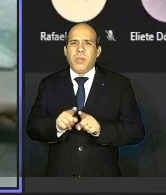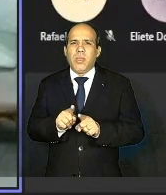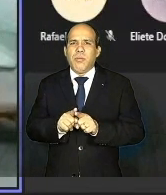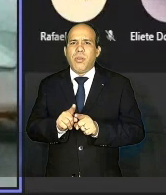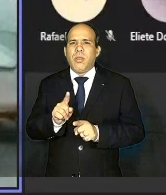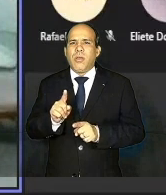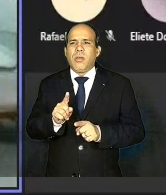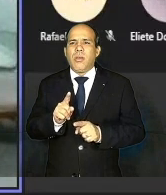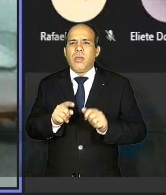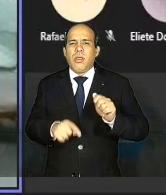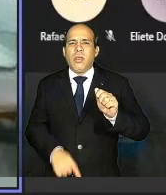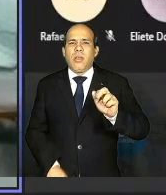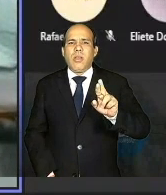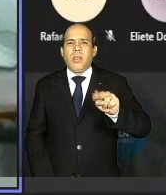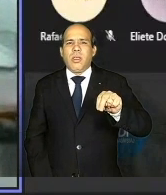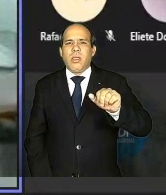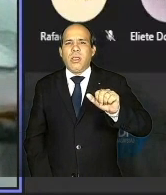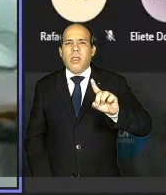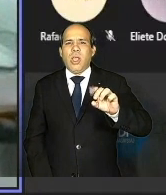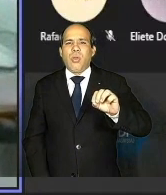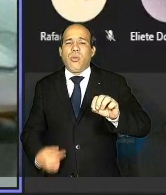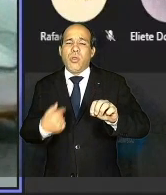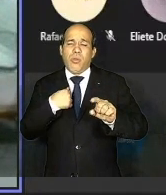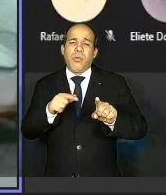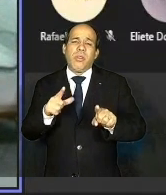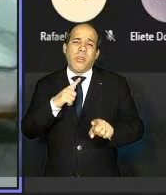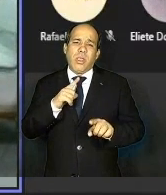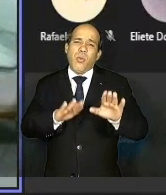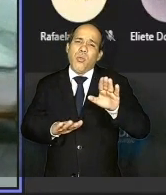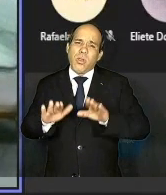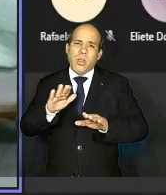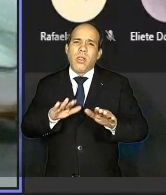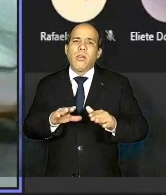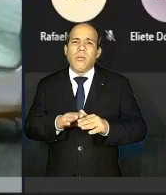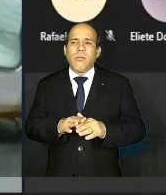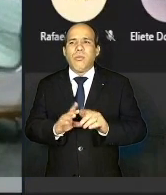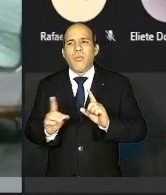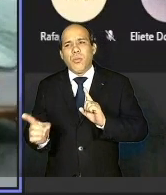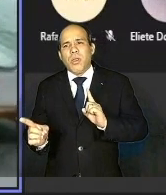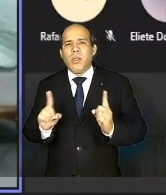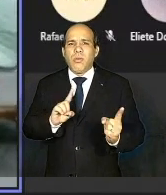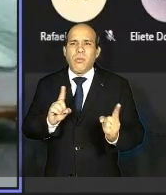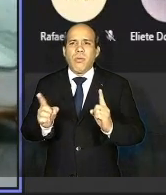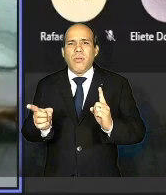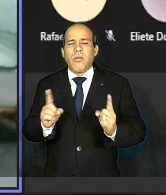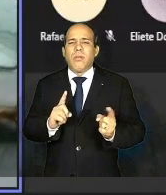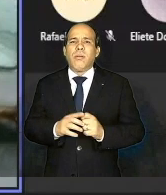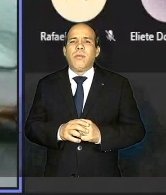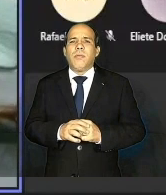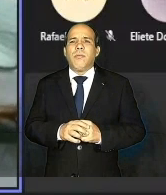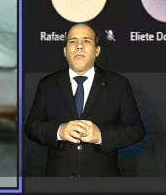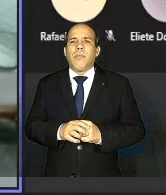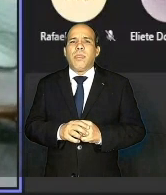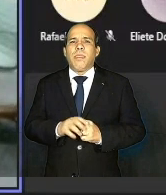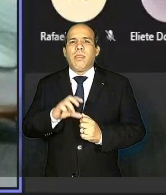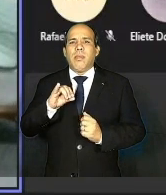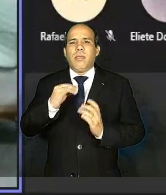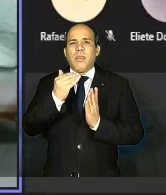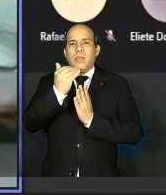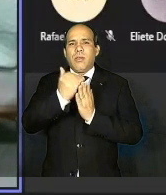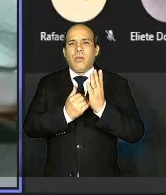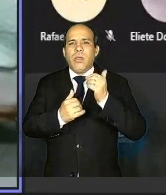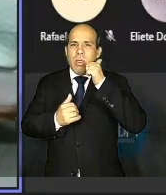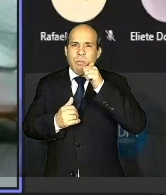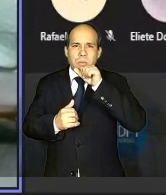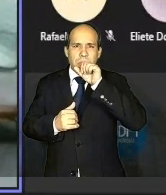condições, né? E aí também o doutor Arnaldo, eu tenho também uma certa né, um certo cuidado, tanto Sim. de um lado quanto